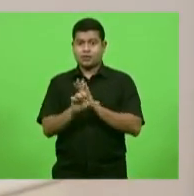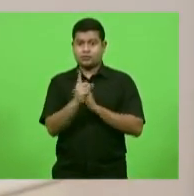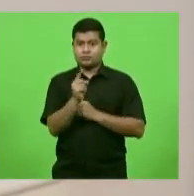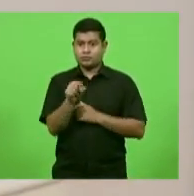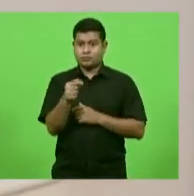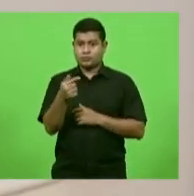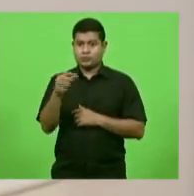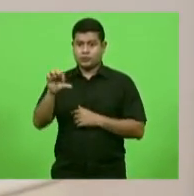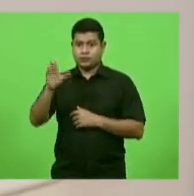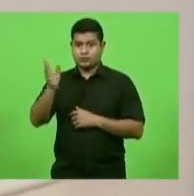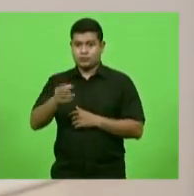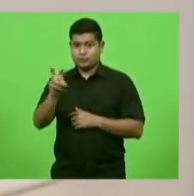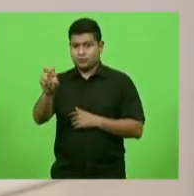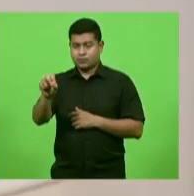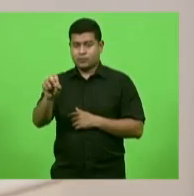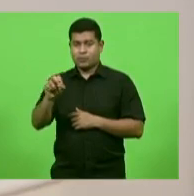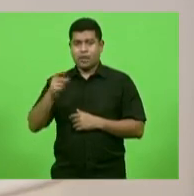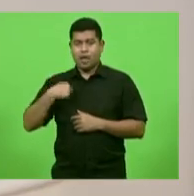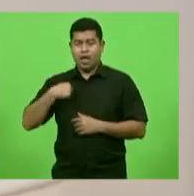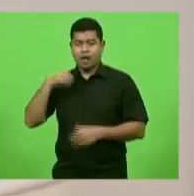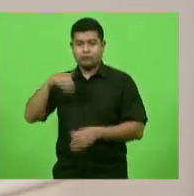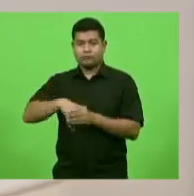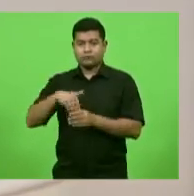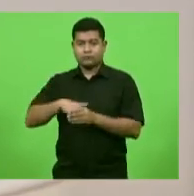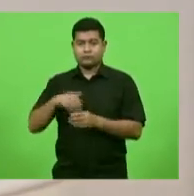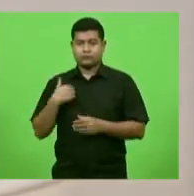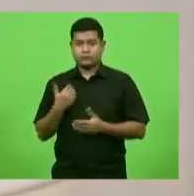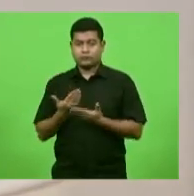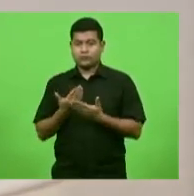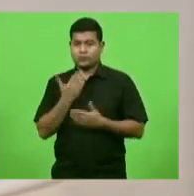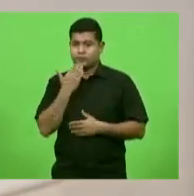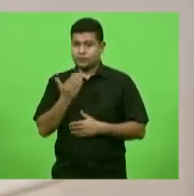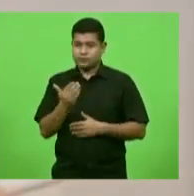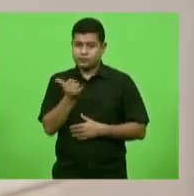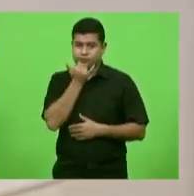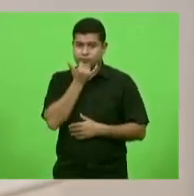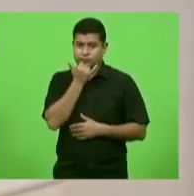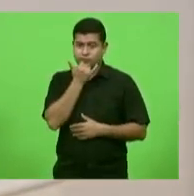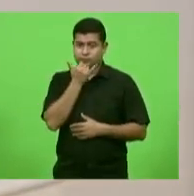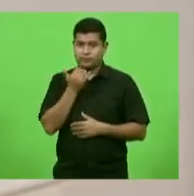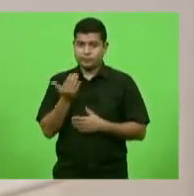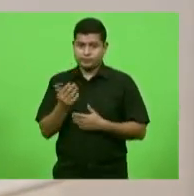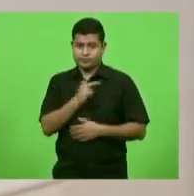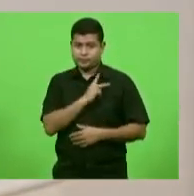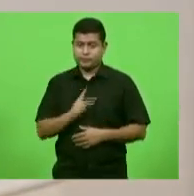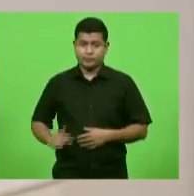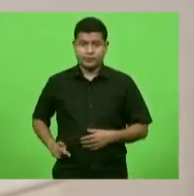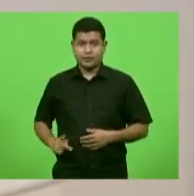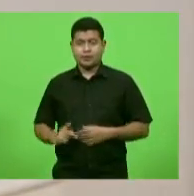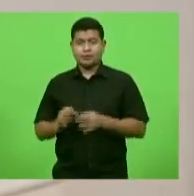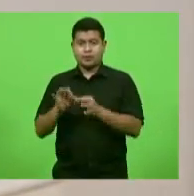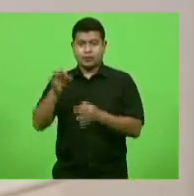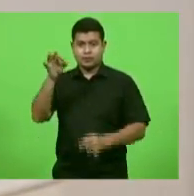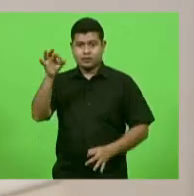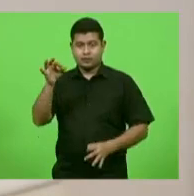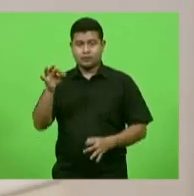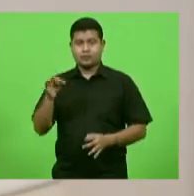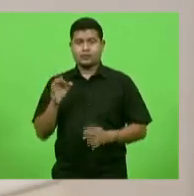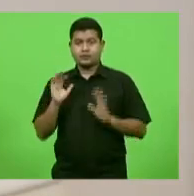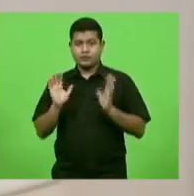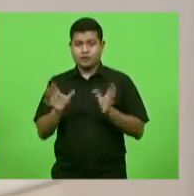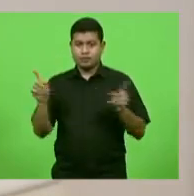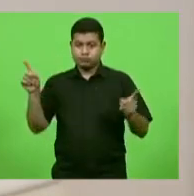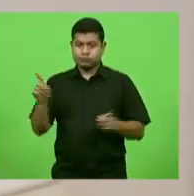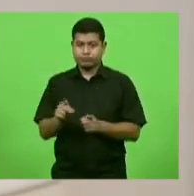1079/50. É como voto, eminentes julgadores, pedindo escusas, eminente presidente, pela extensão já resumida